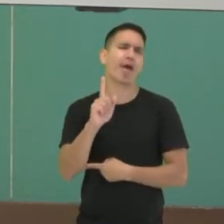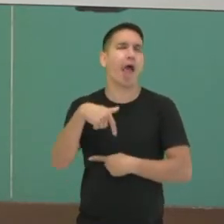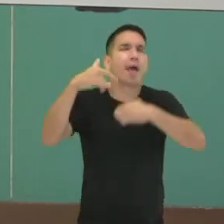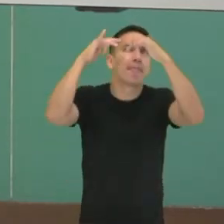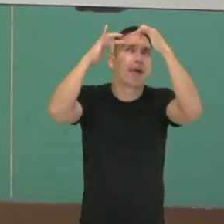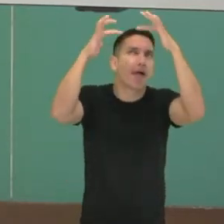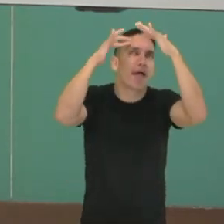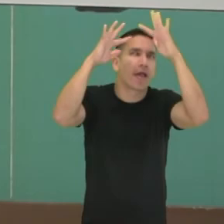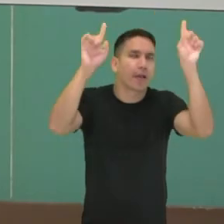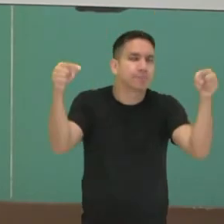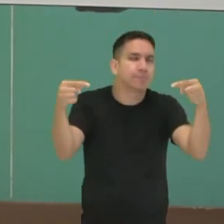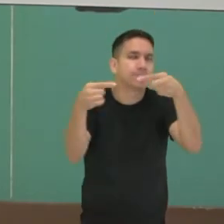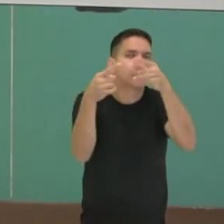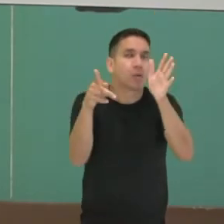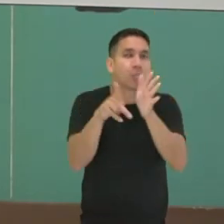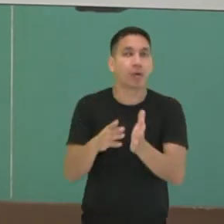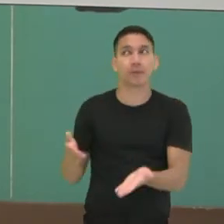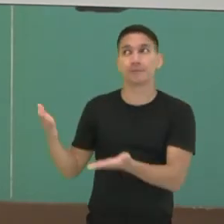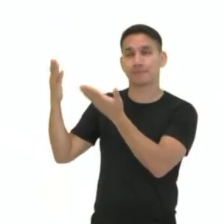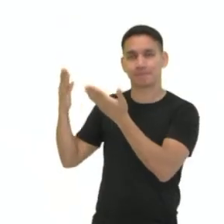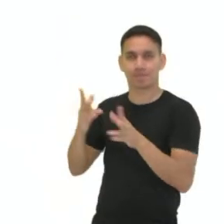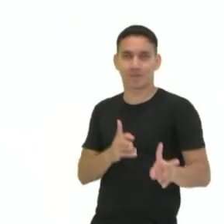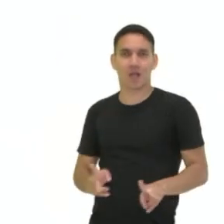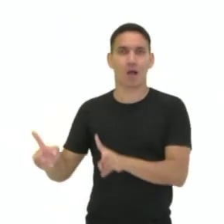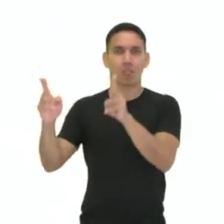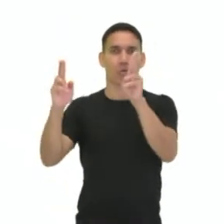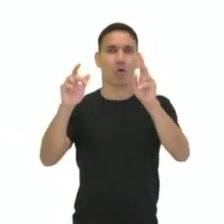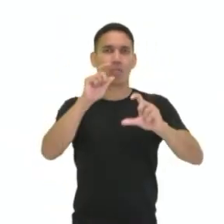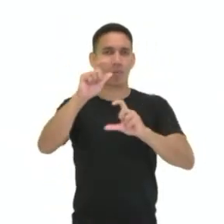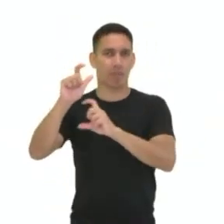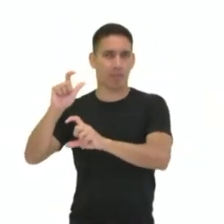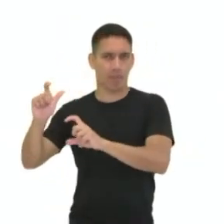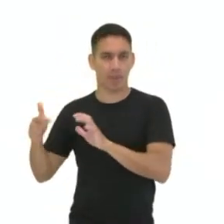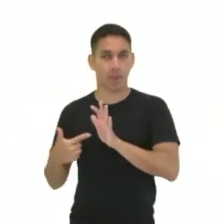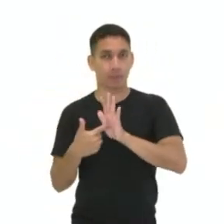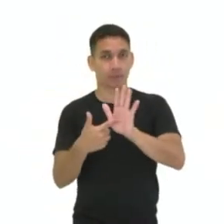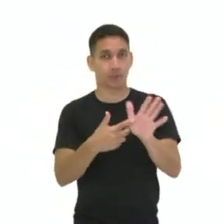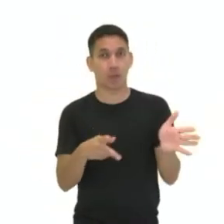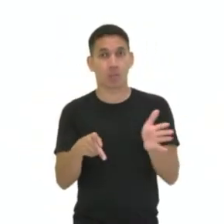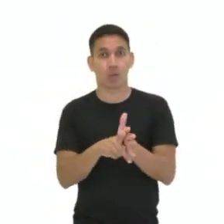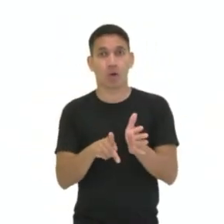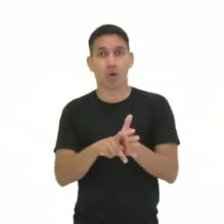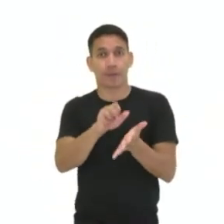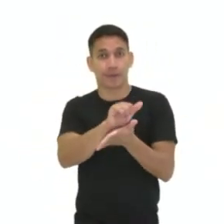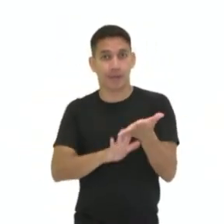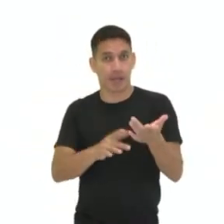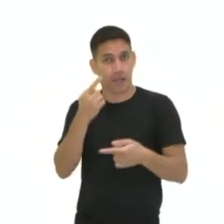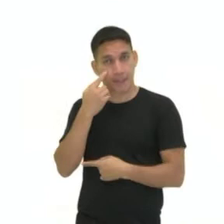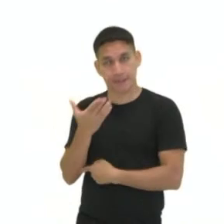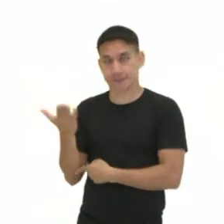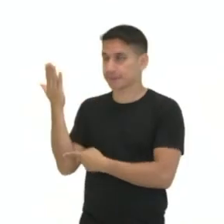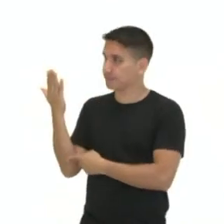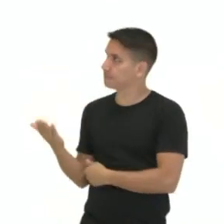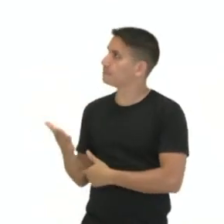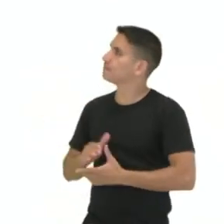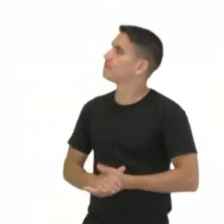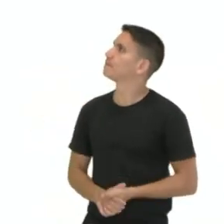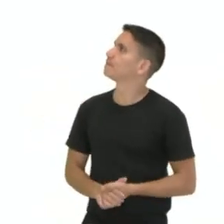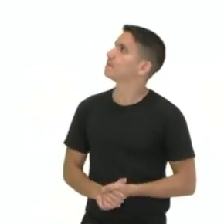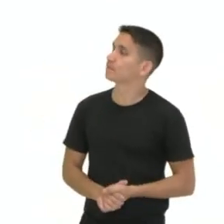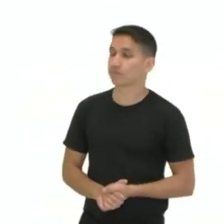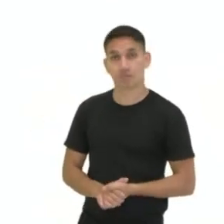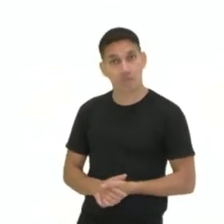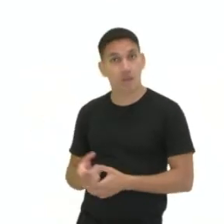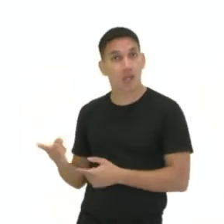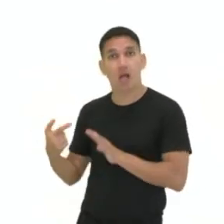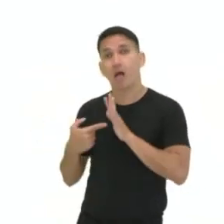reflexão a respeito, né, desse fragmento da história em quadrinhos que foi selecionado para compor esse enunciado da nossa questão 2. Né? Então, nós